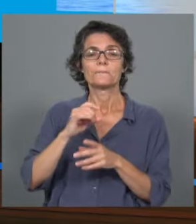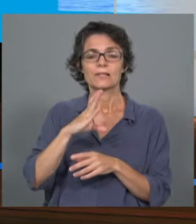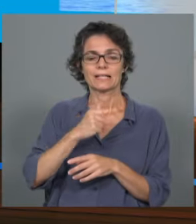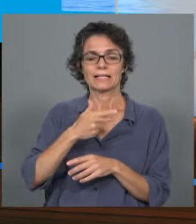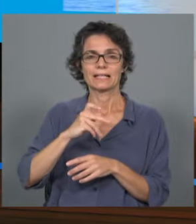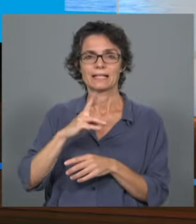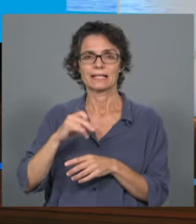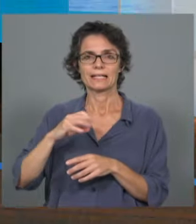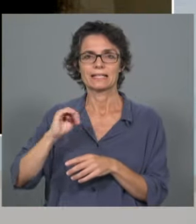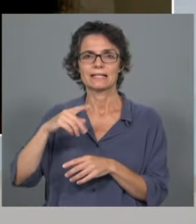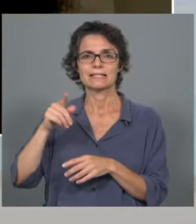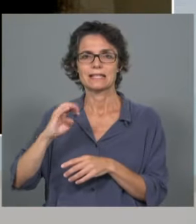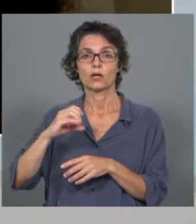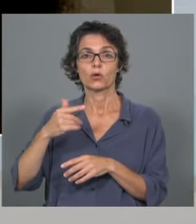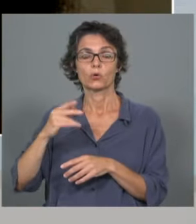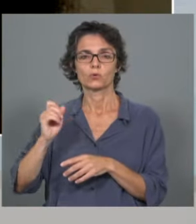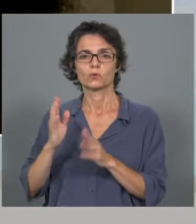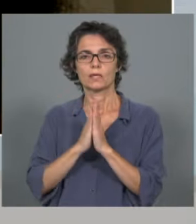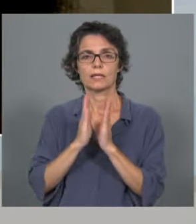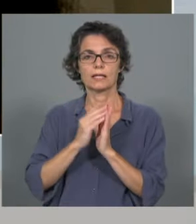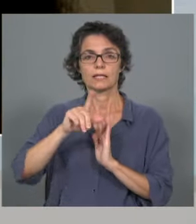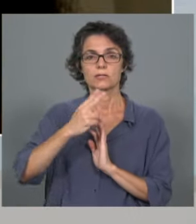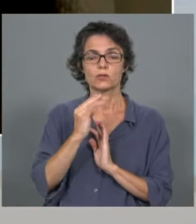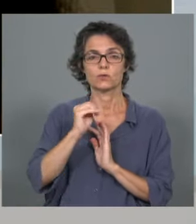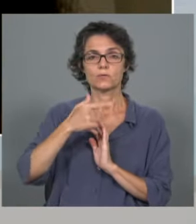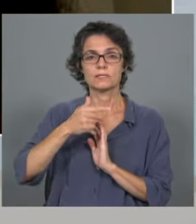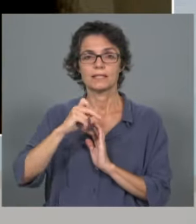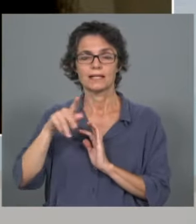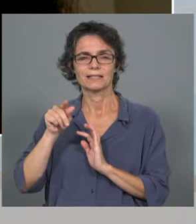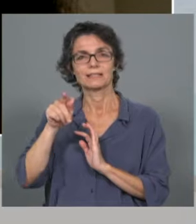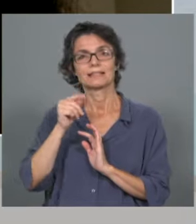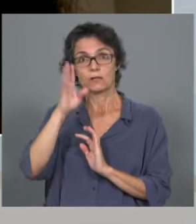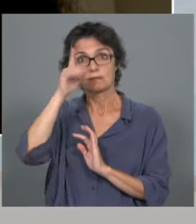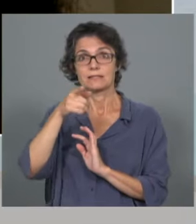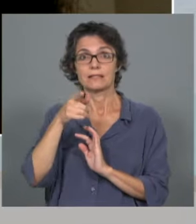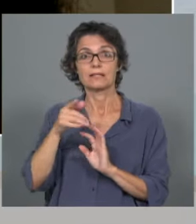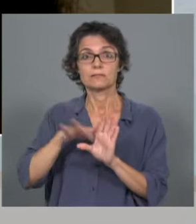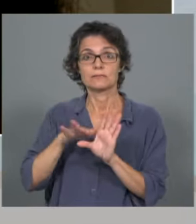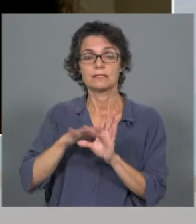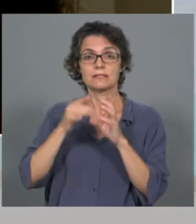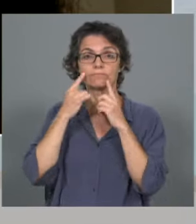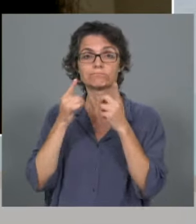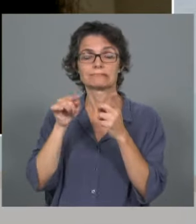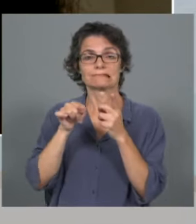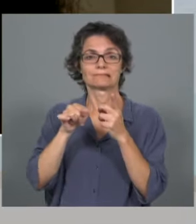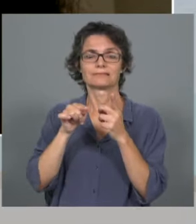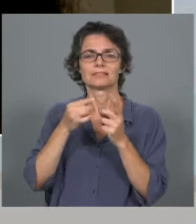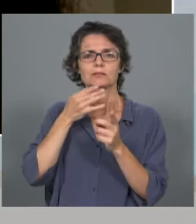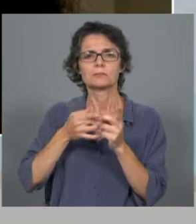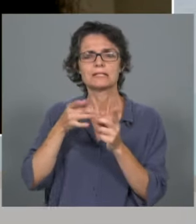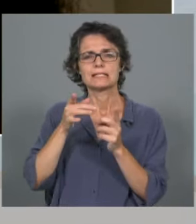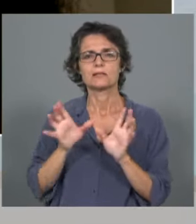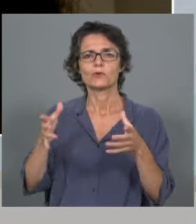Comunhão Anglicana. Está, ao que sei, a participar numa iniciativa, uma experiência na comunidade de Santo